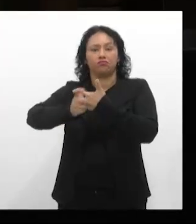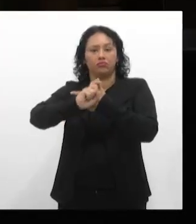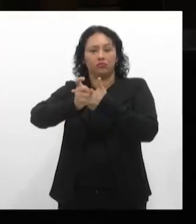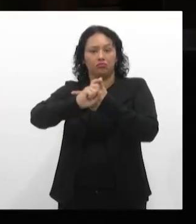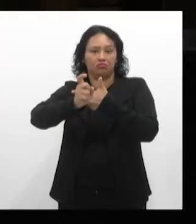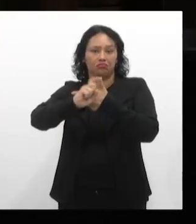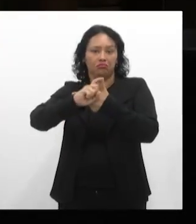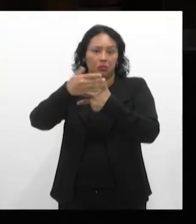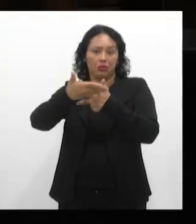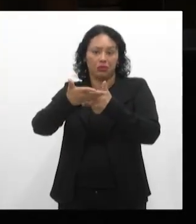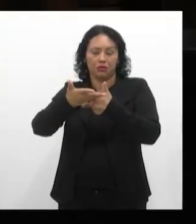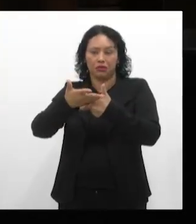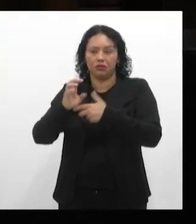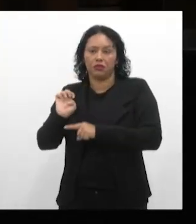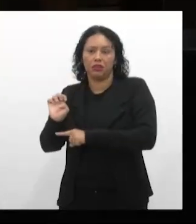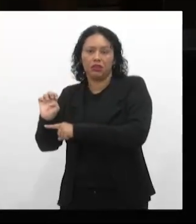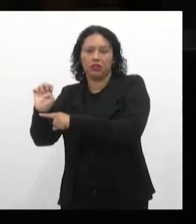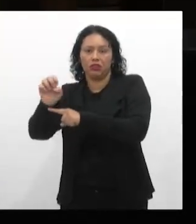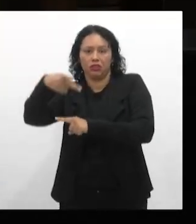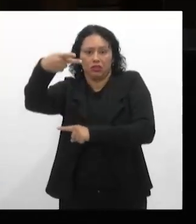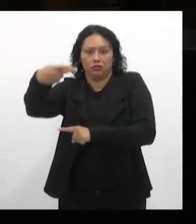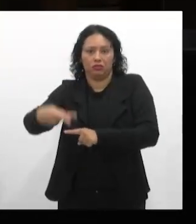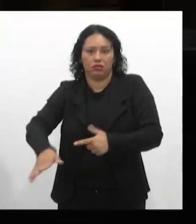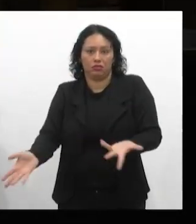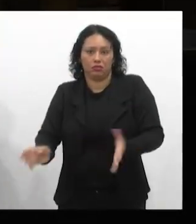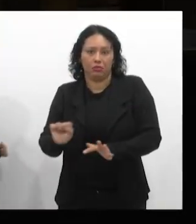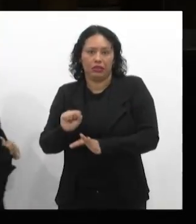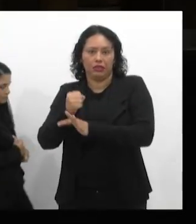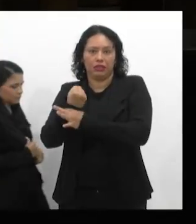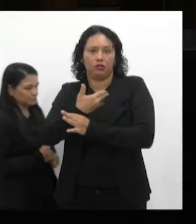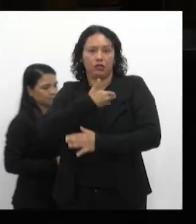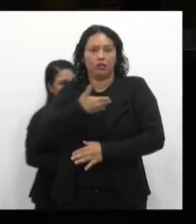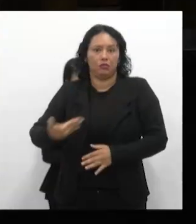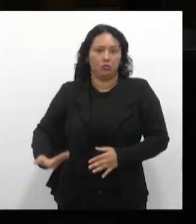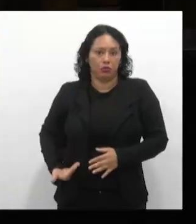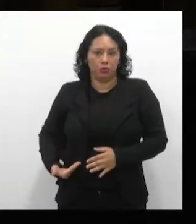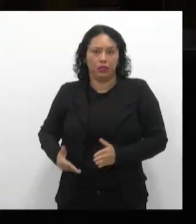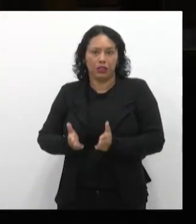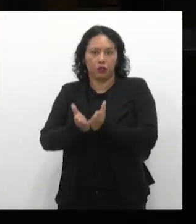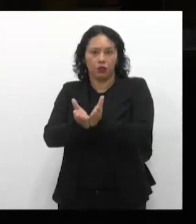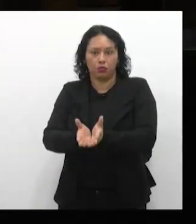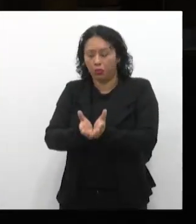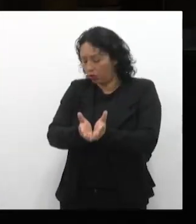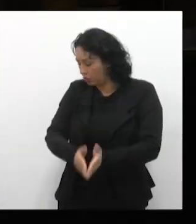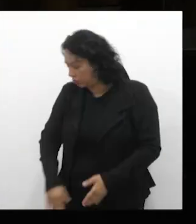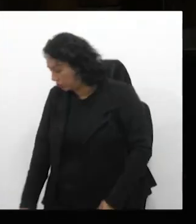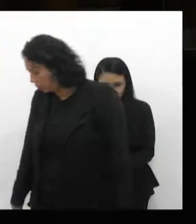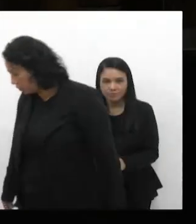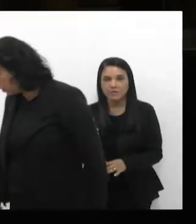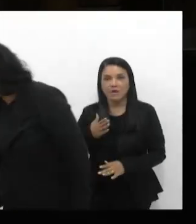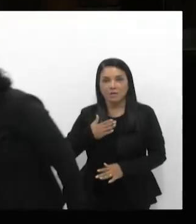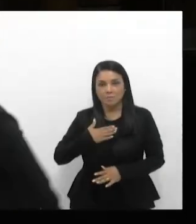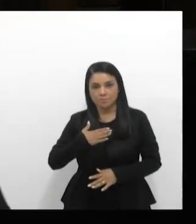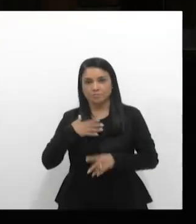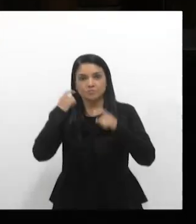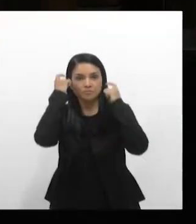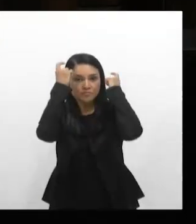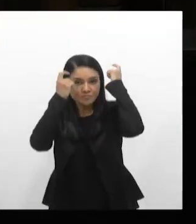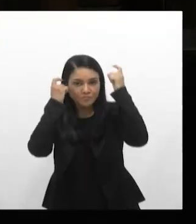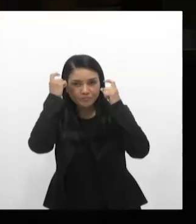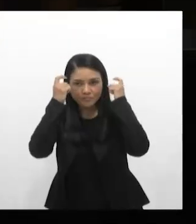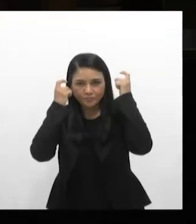Comissão Estadual, né, pela Segurança Pública dos Portos. E aí, a minha